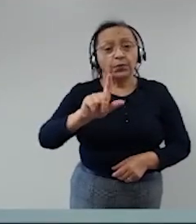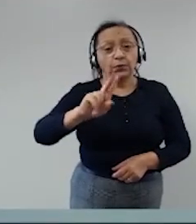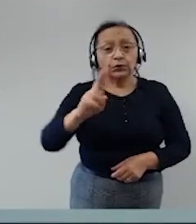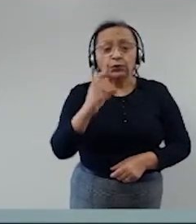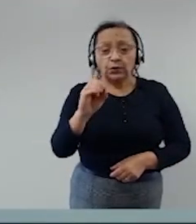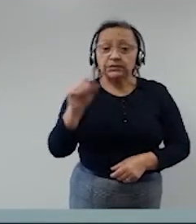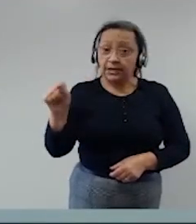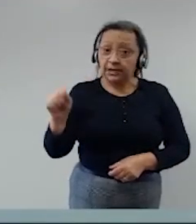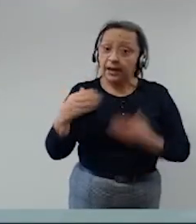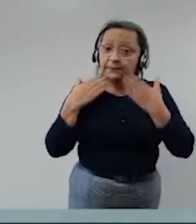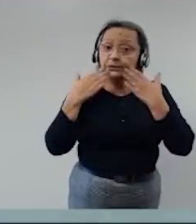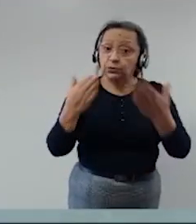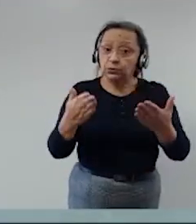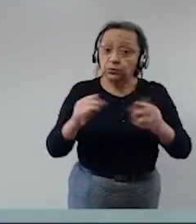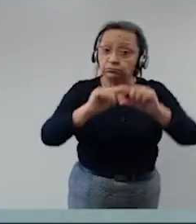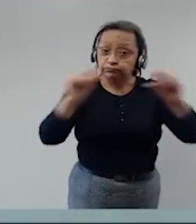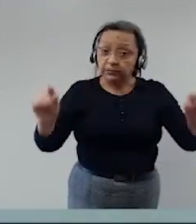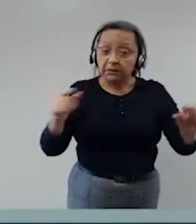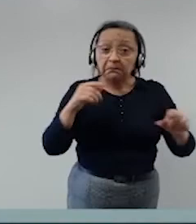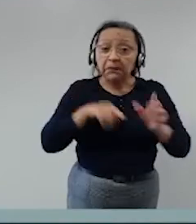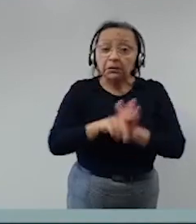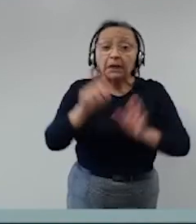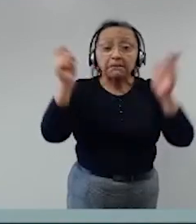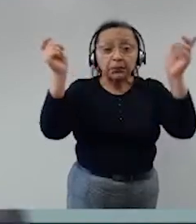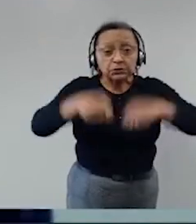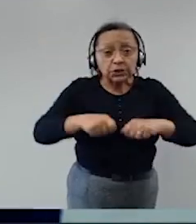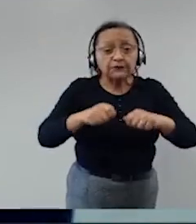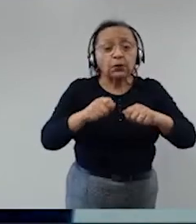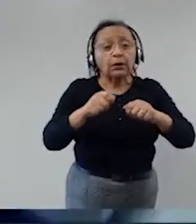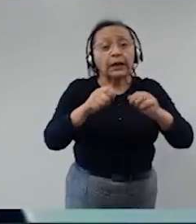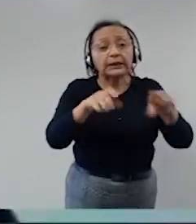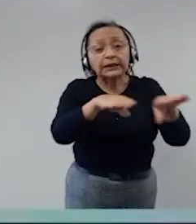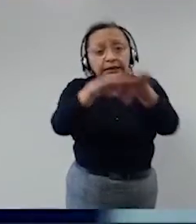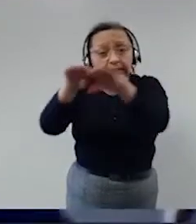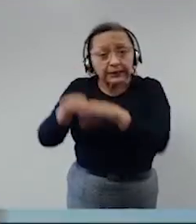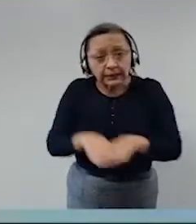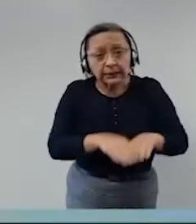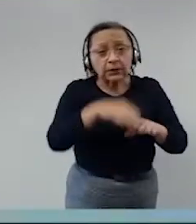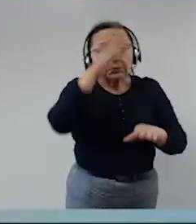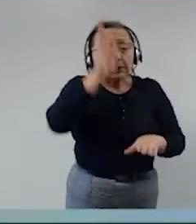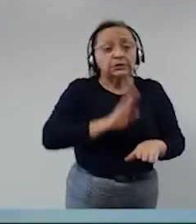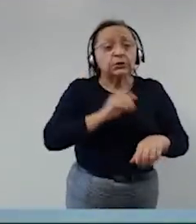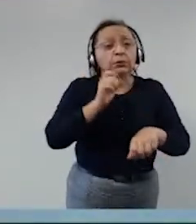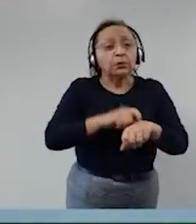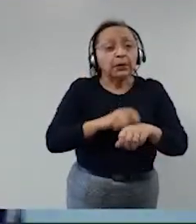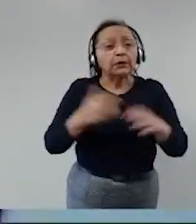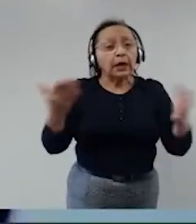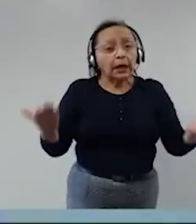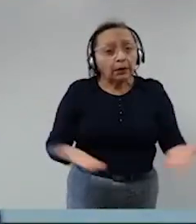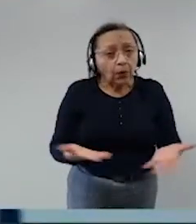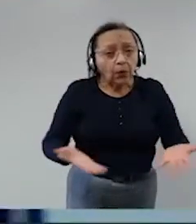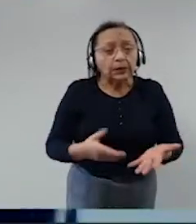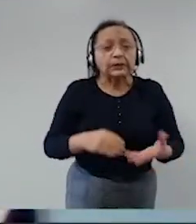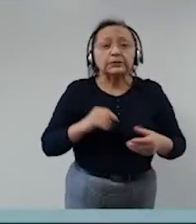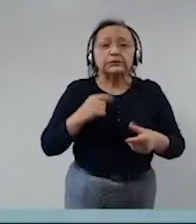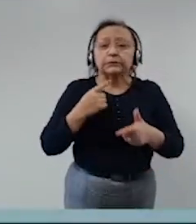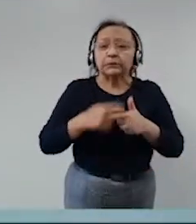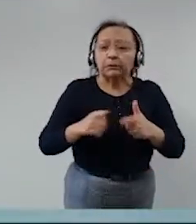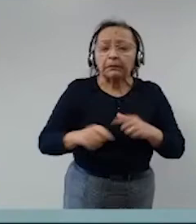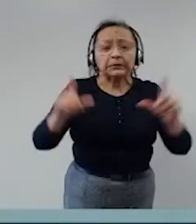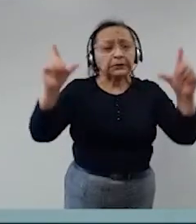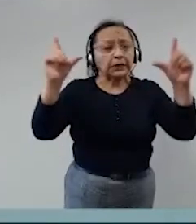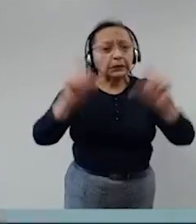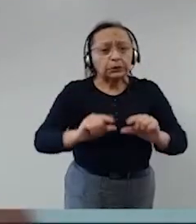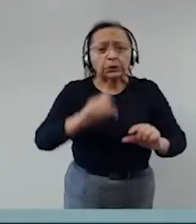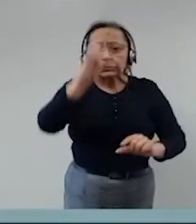pergunta: é possível a democracia no Brasil, diante dessa onda neoliberal, dessa onda de redução de